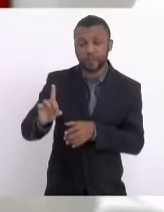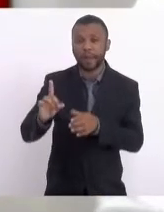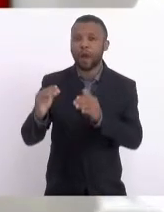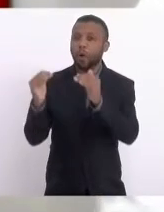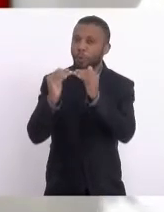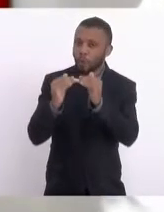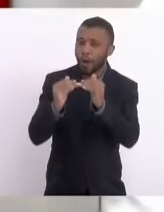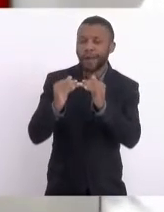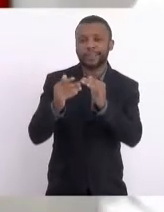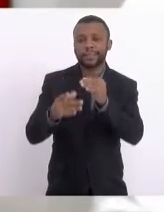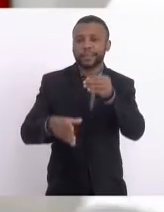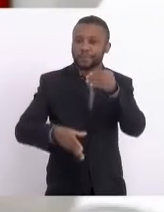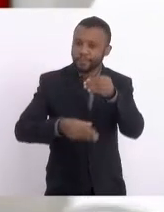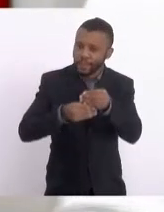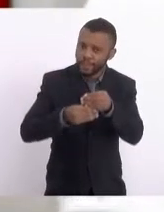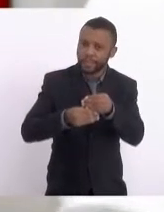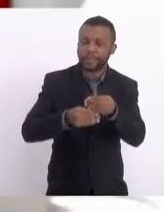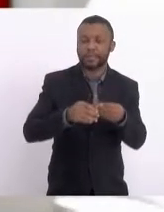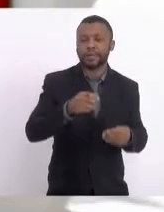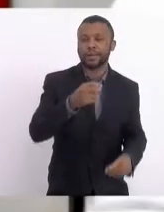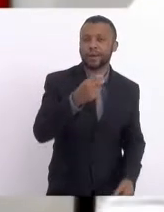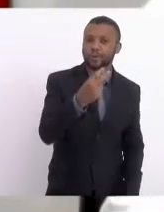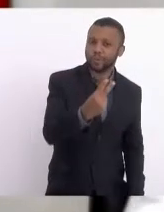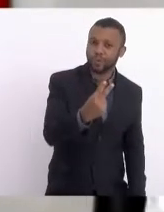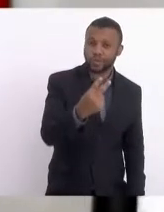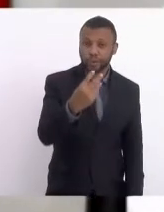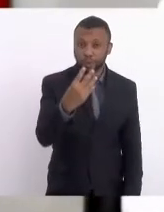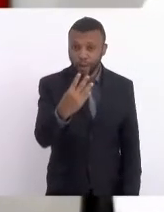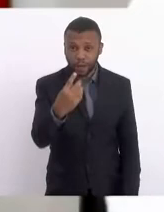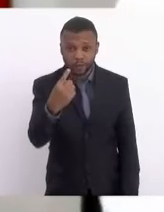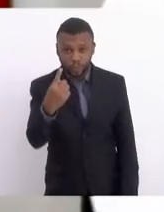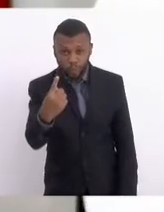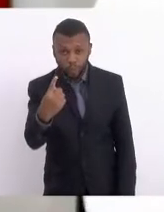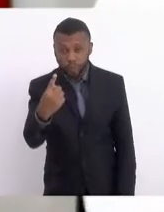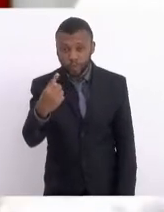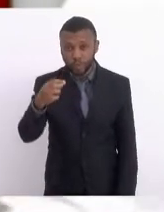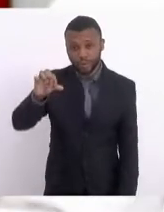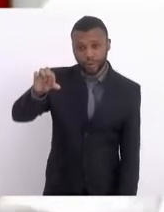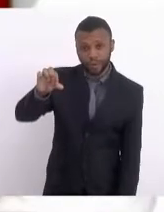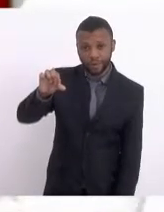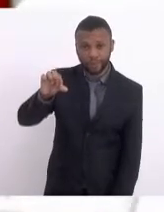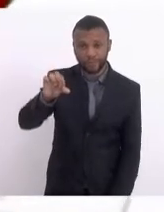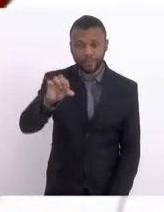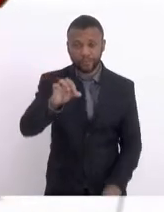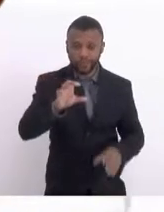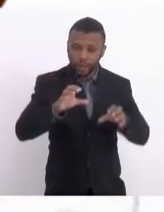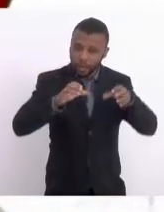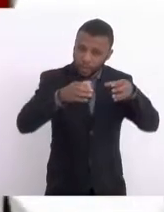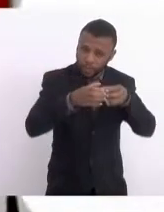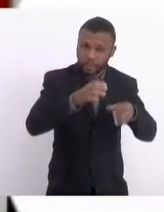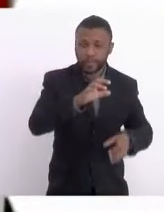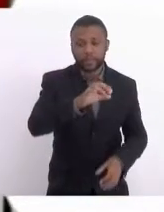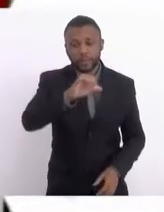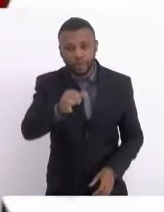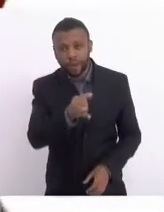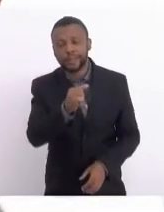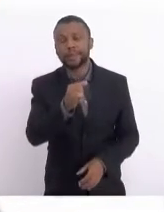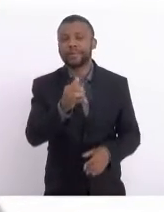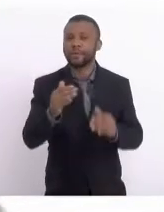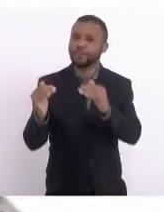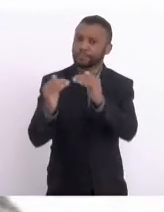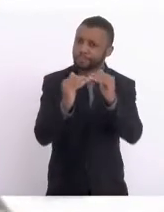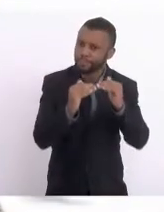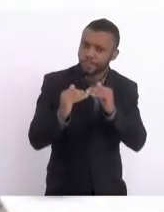1, 2 e 4 e 9. Da Comissão de Constituição e Justiça, favorável à subemenda às emendas de número 8